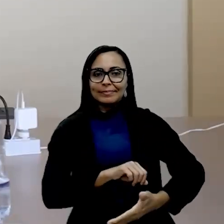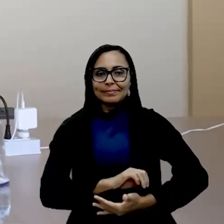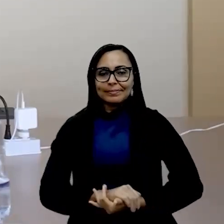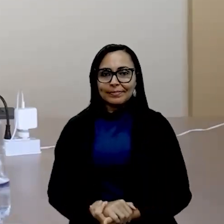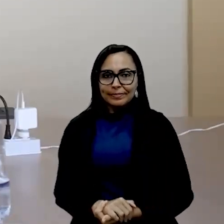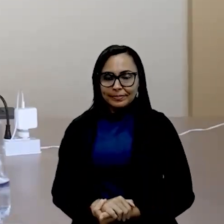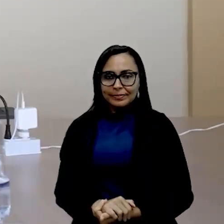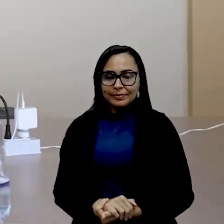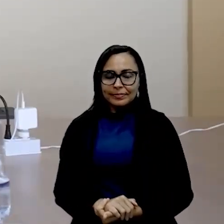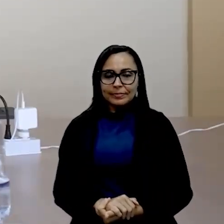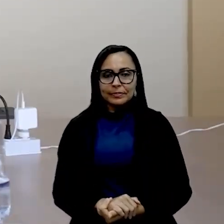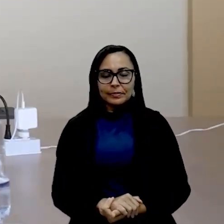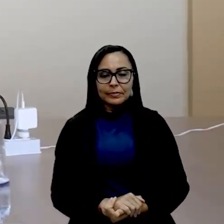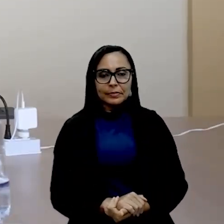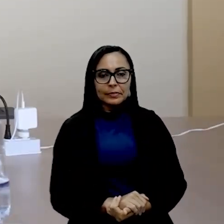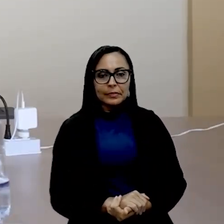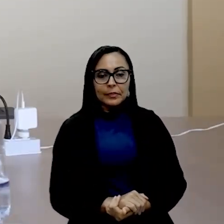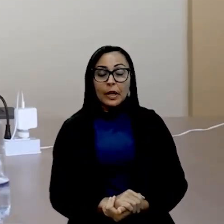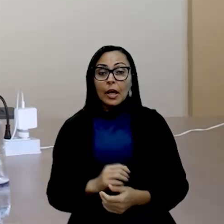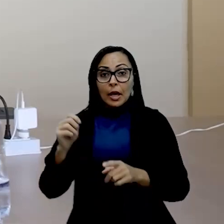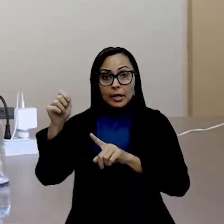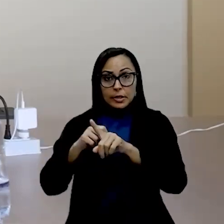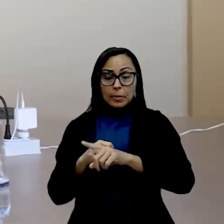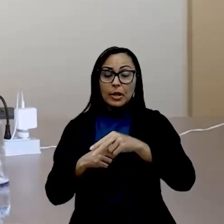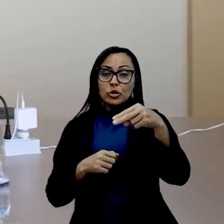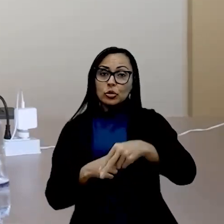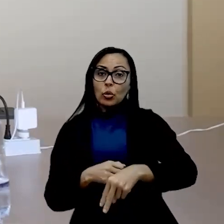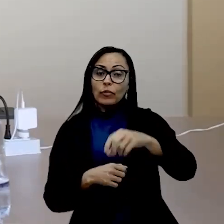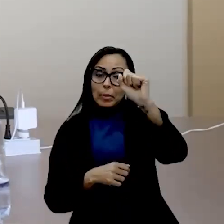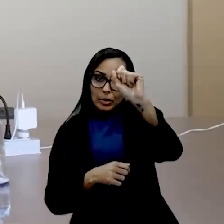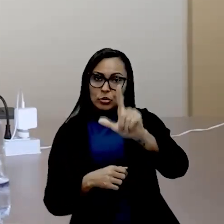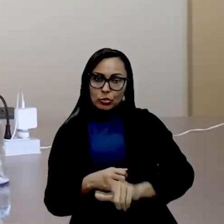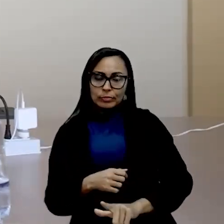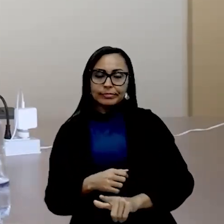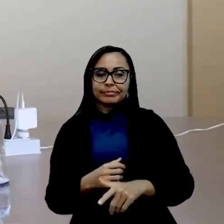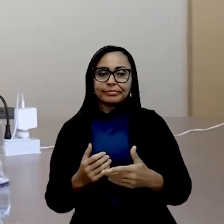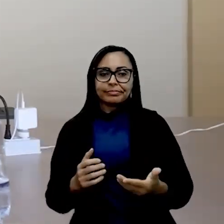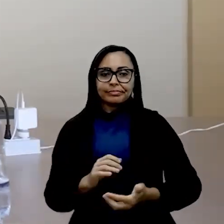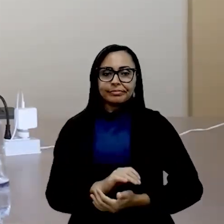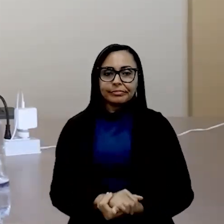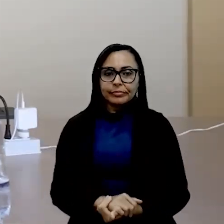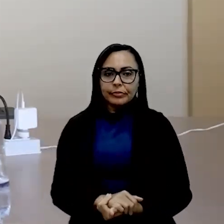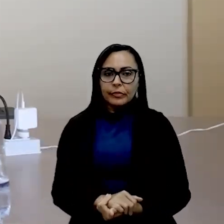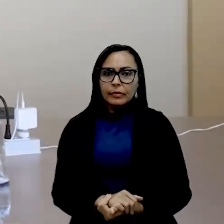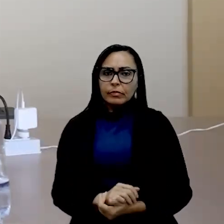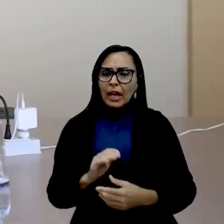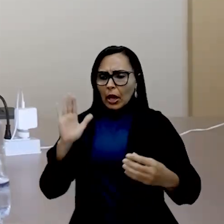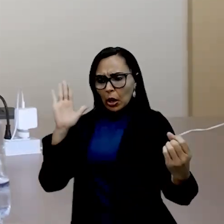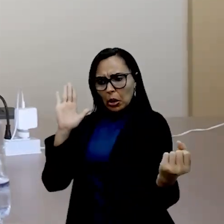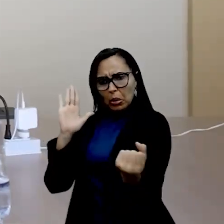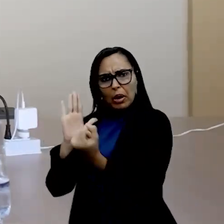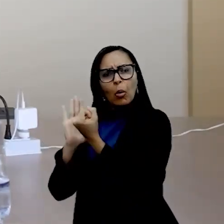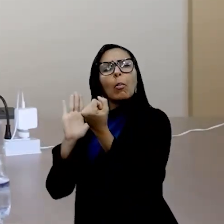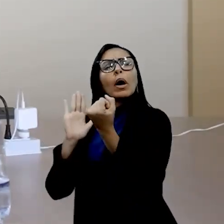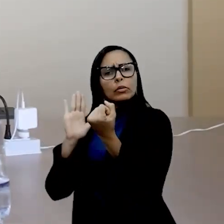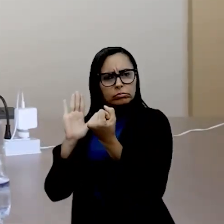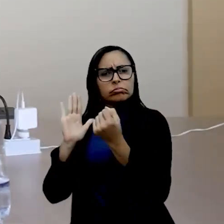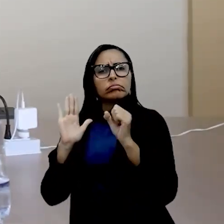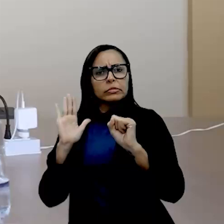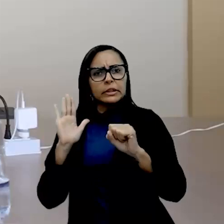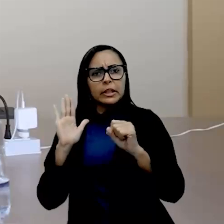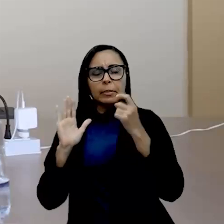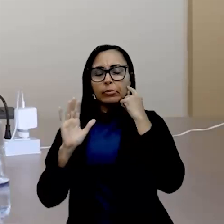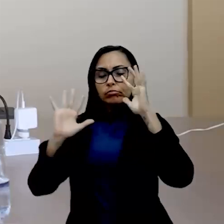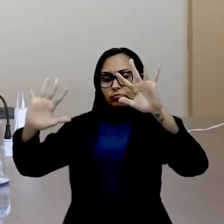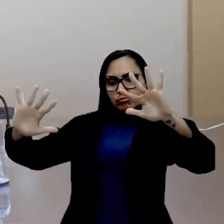E esse mês de novembro, na verdade, é um marco, né, para chamar a